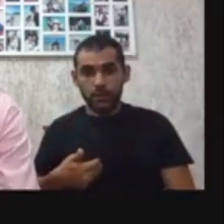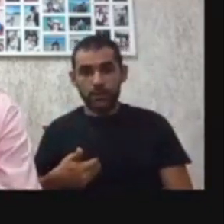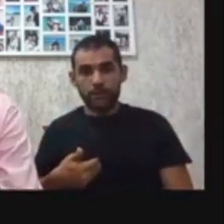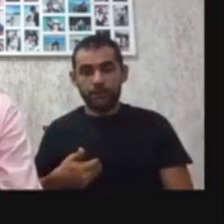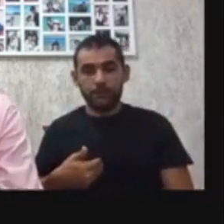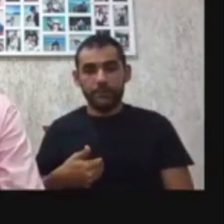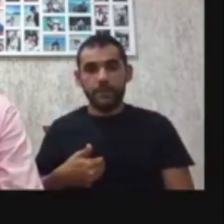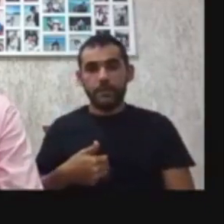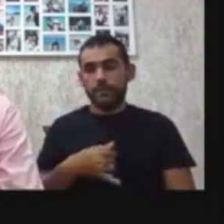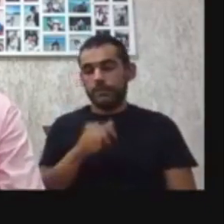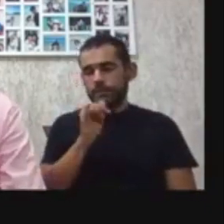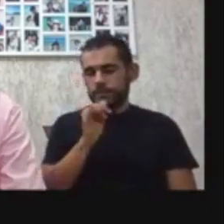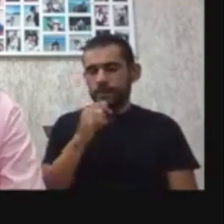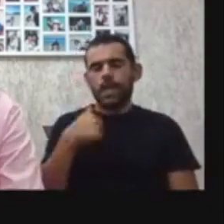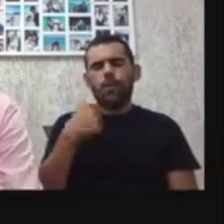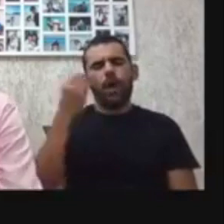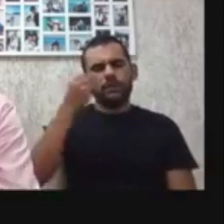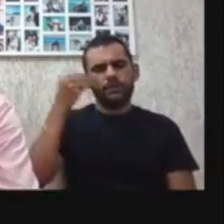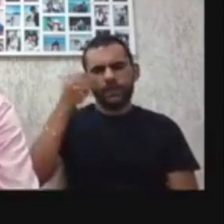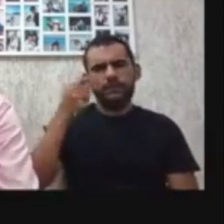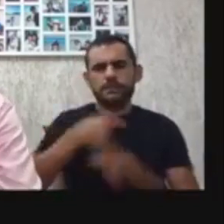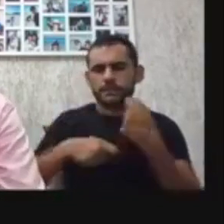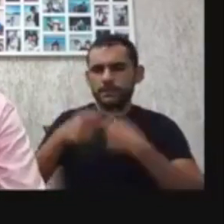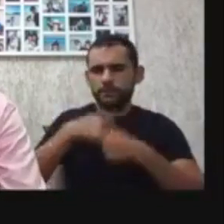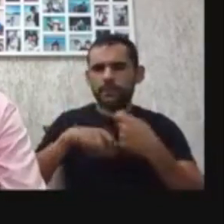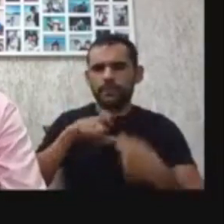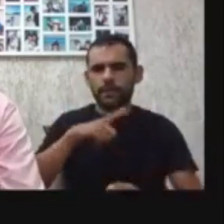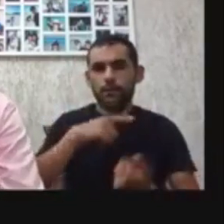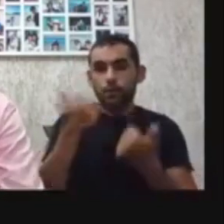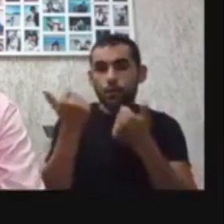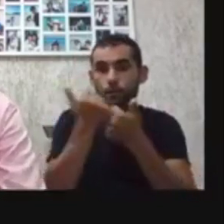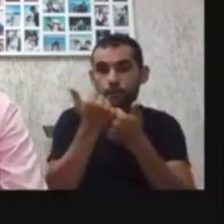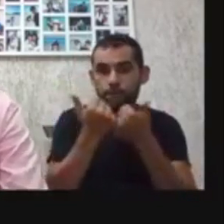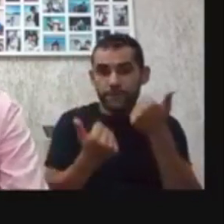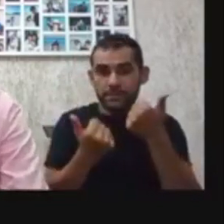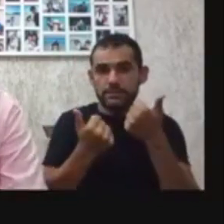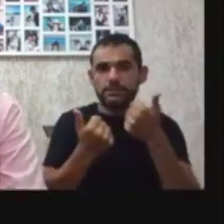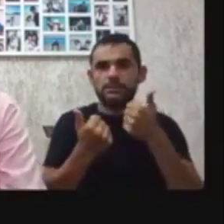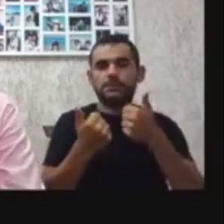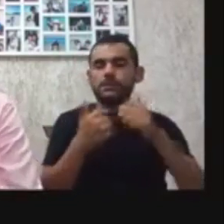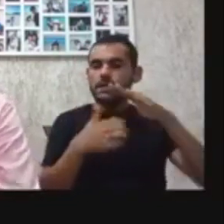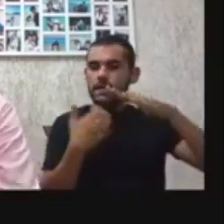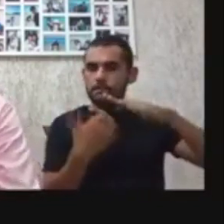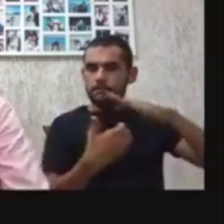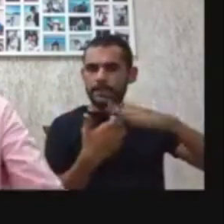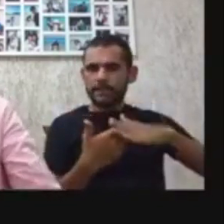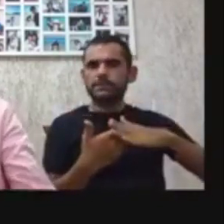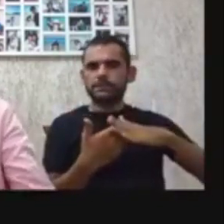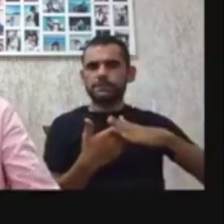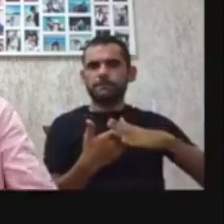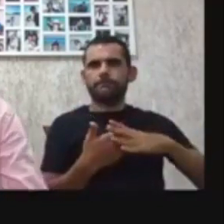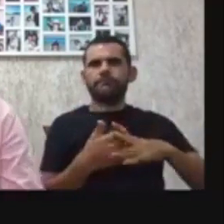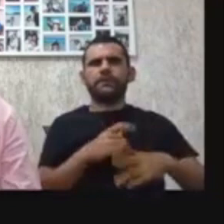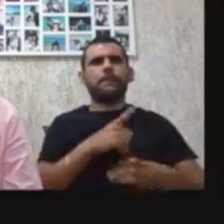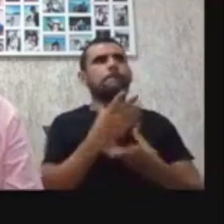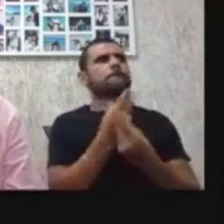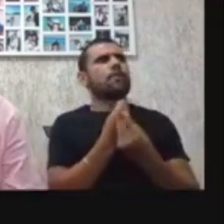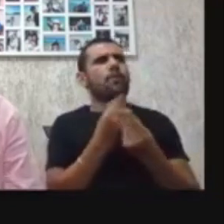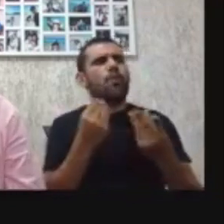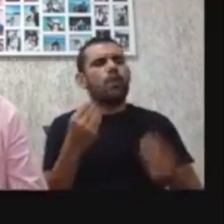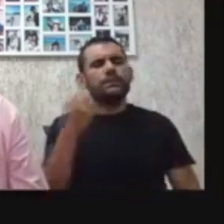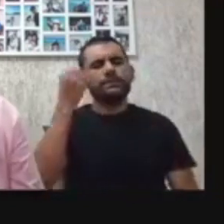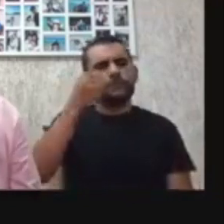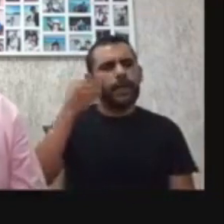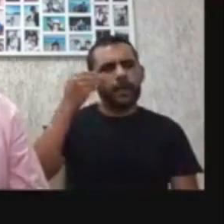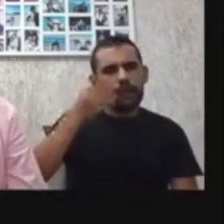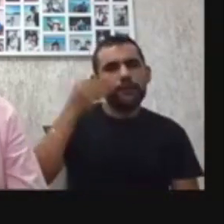sabe? Eu tenho sim experiência administrativa, eu tenho um vice que é da área do empreendedorismo, que também tem muita experiência